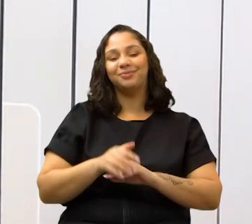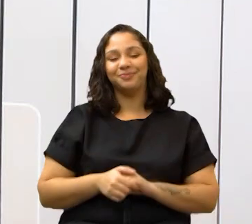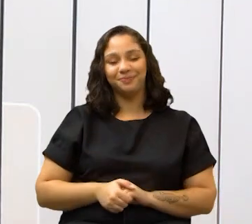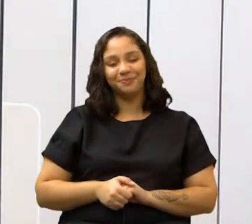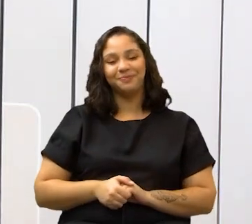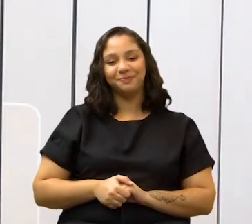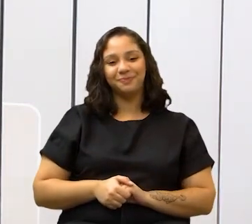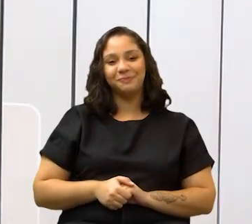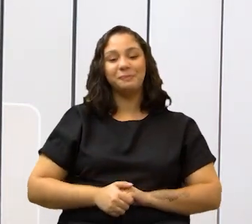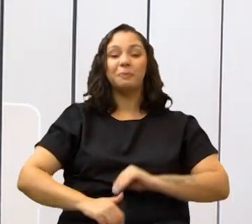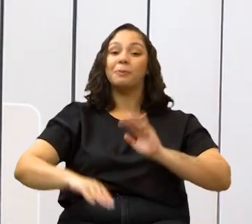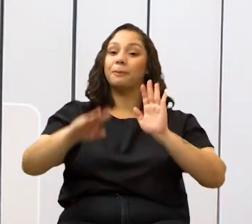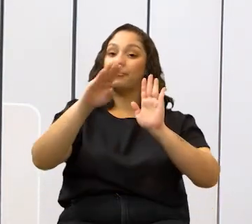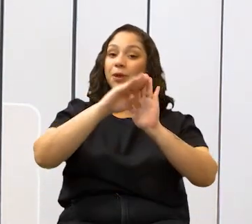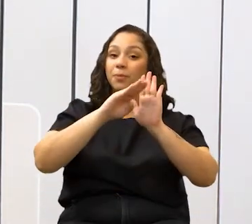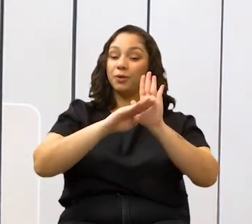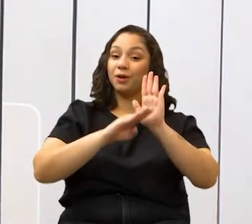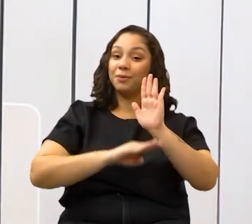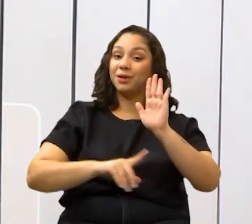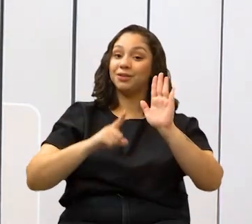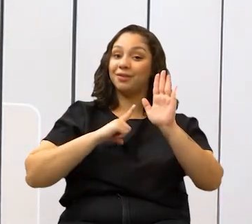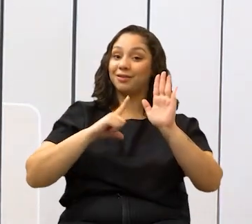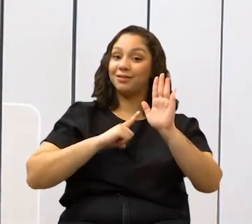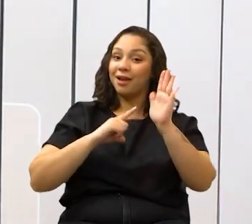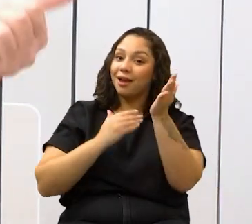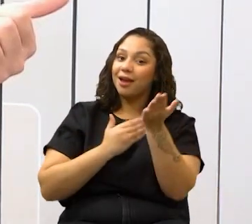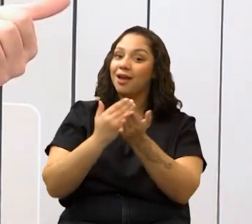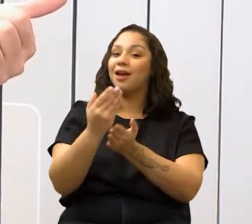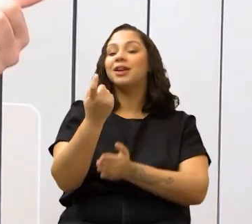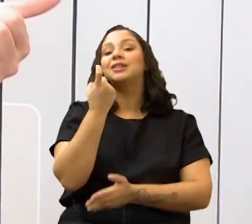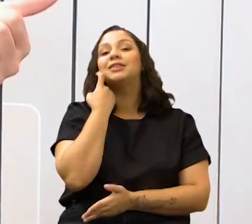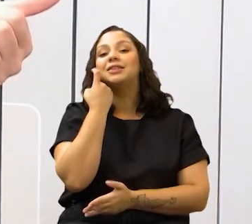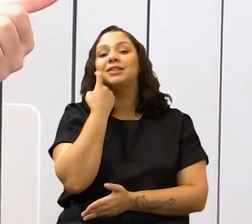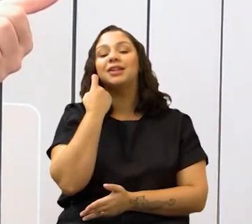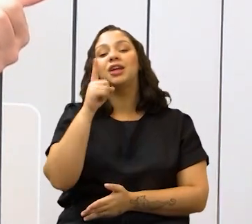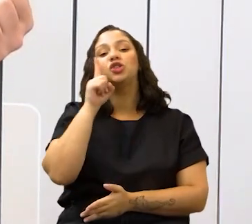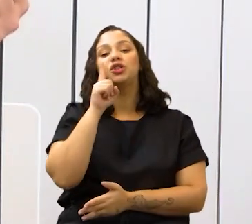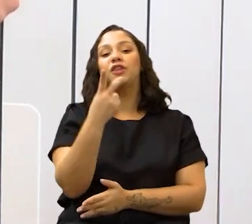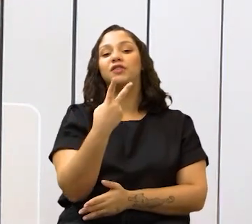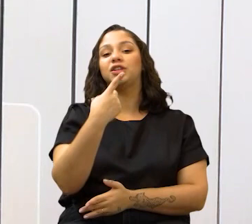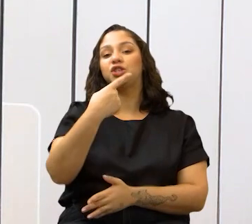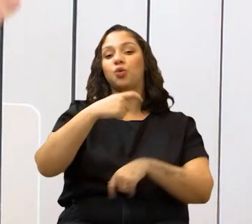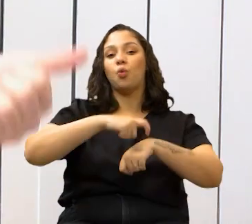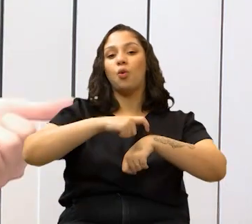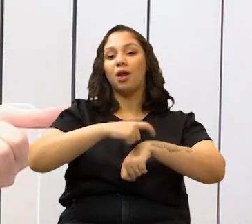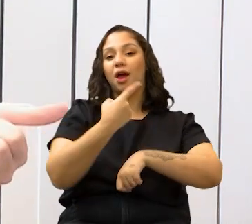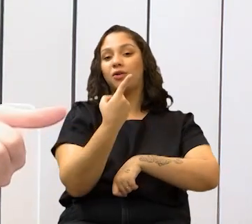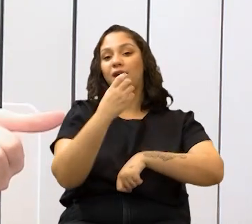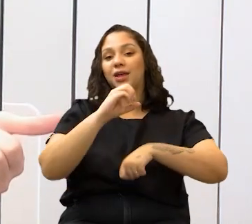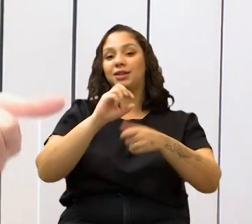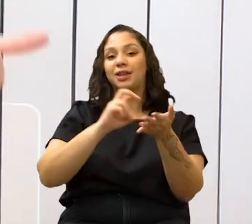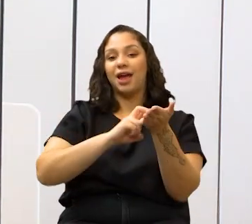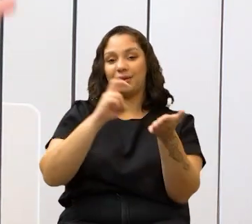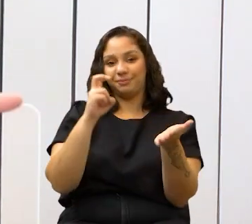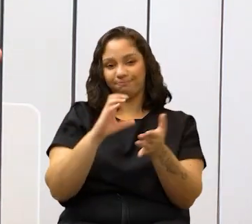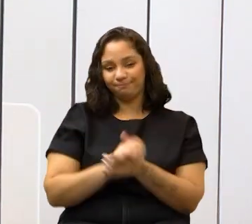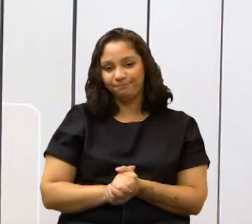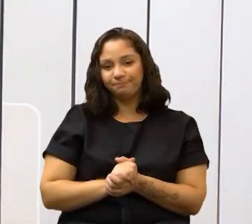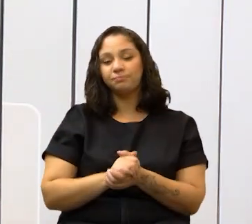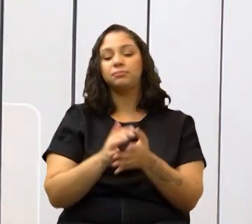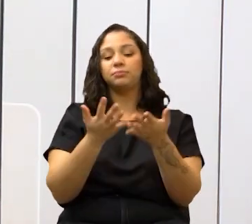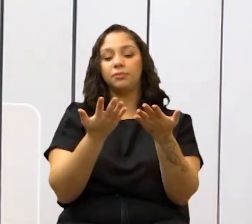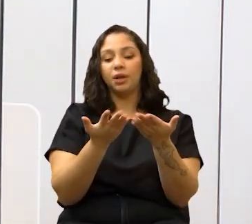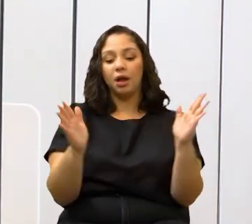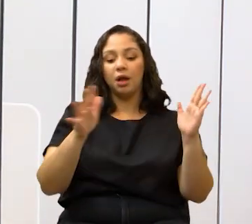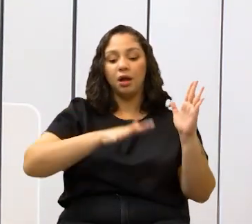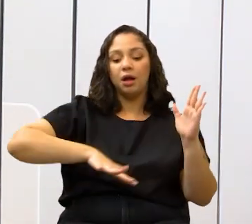A programação no Espaço Cultural Casa do Pavão começa na sexta-feira, dia 21, a partir das 10 horas da manhã. O